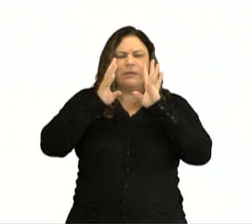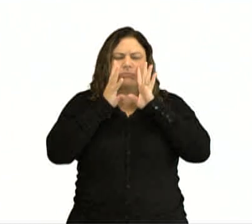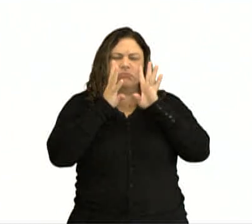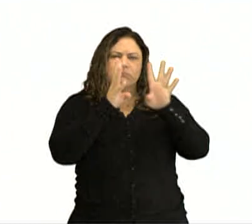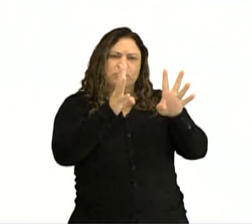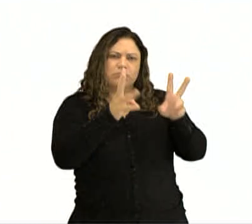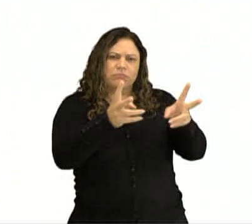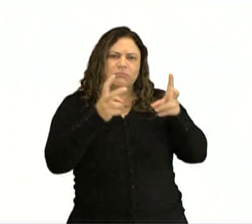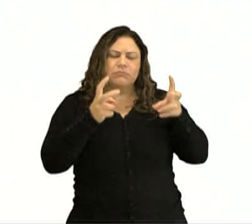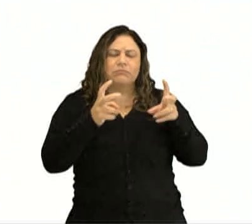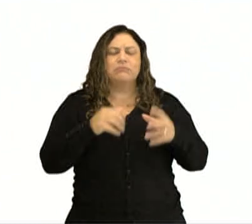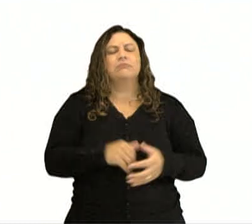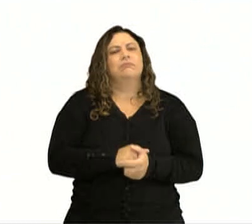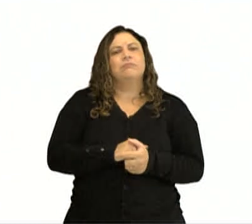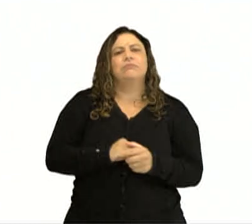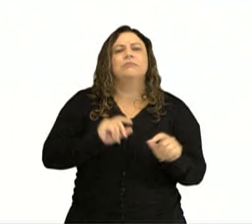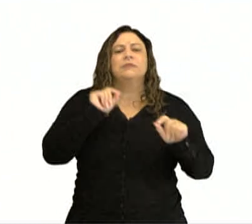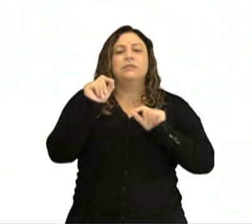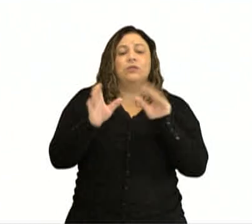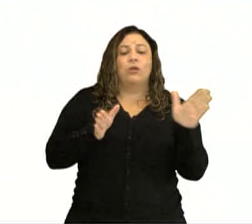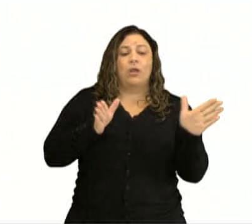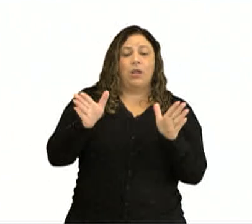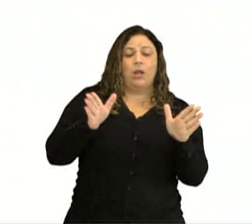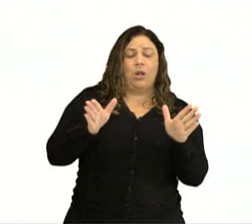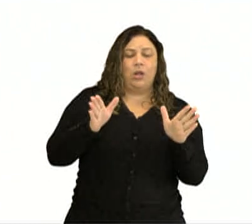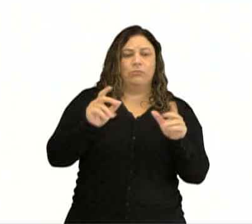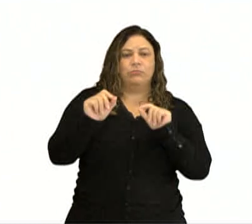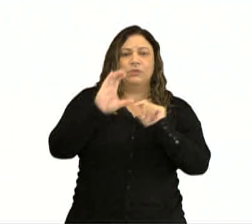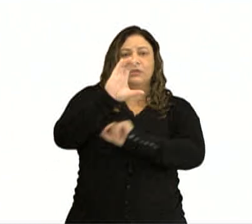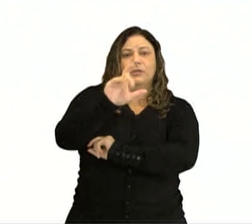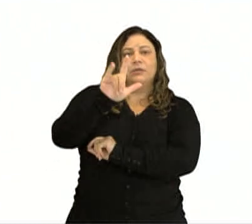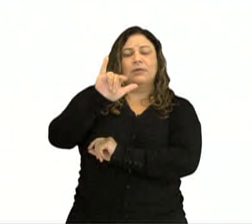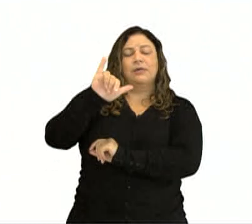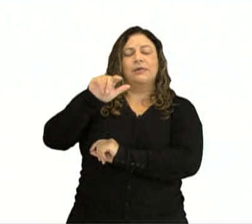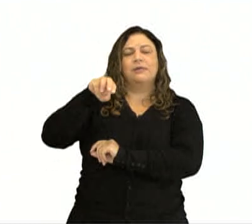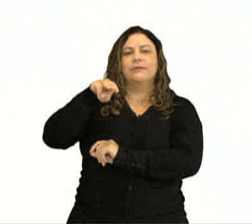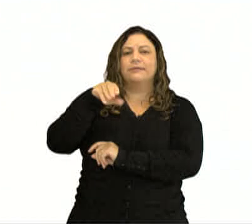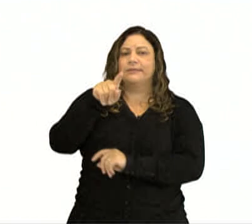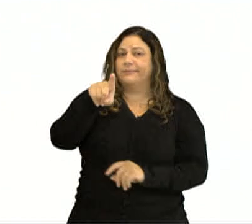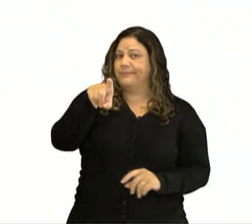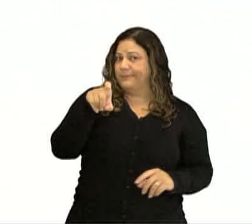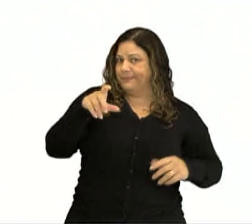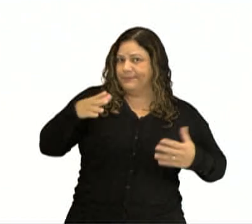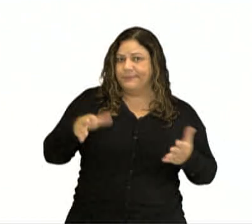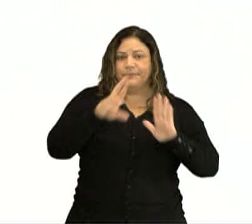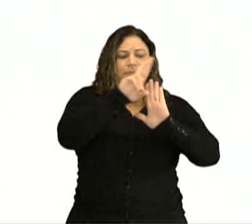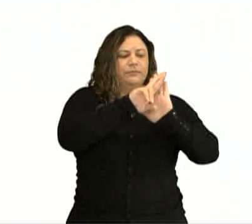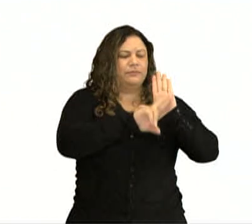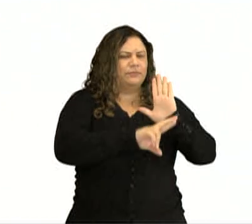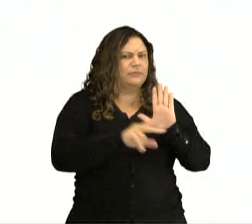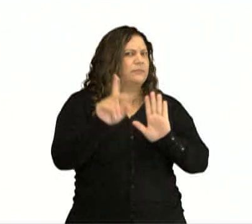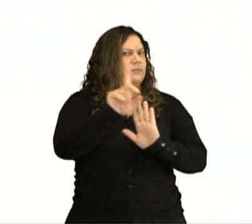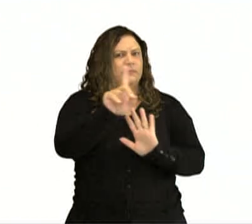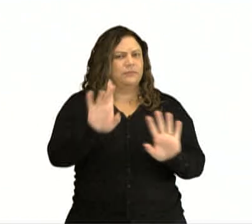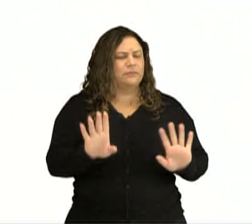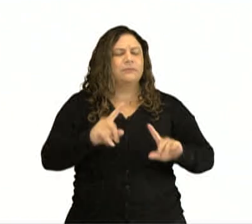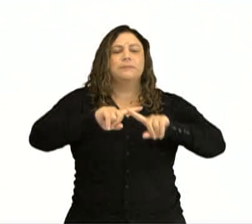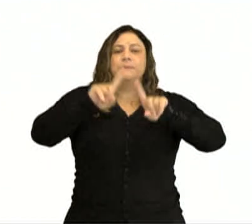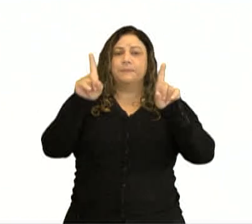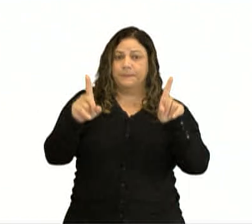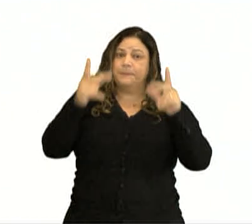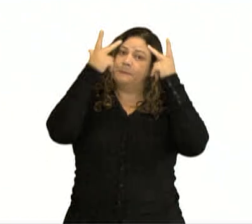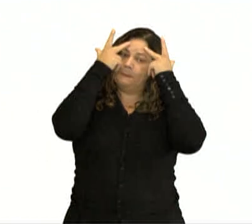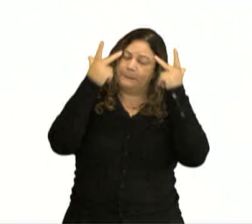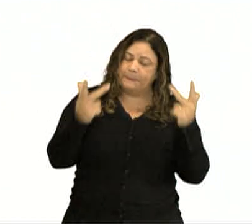de clímax. Além disso, embora não seja uma regra, é comum que o conto